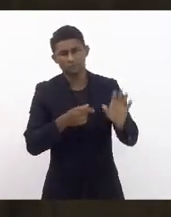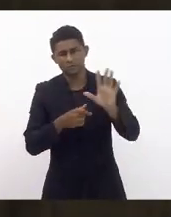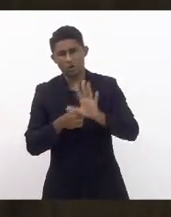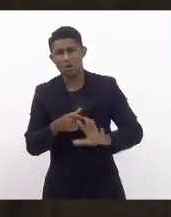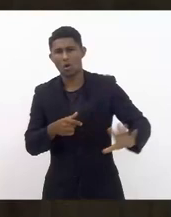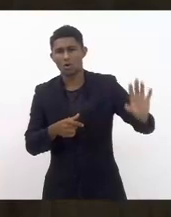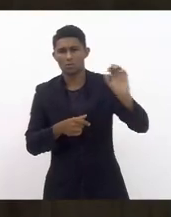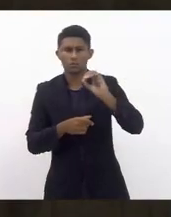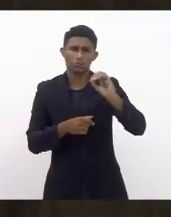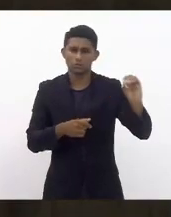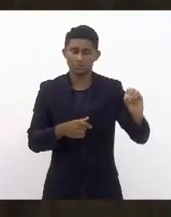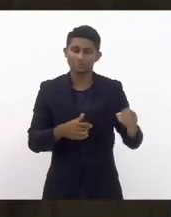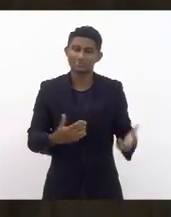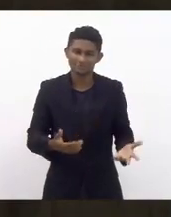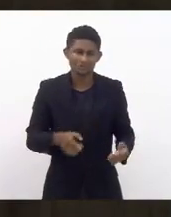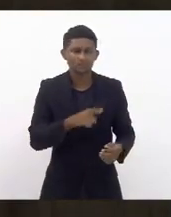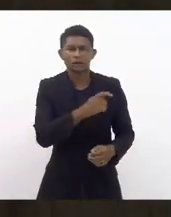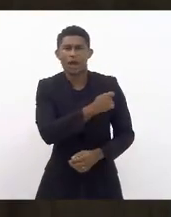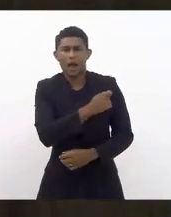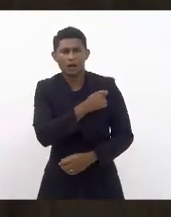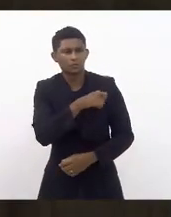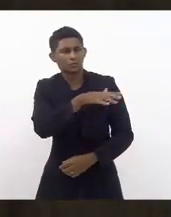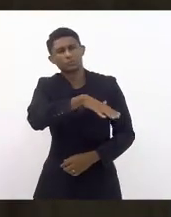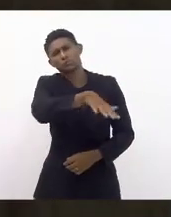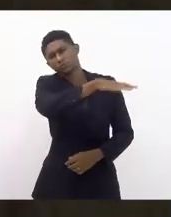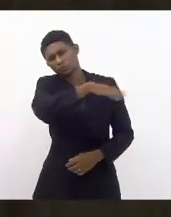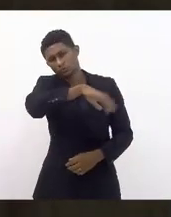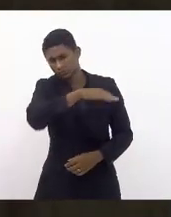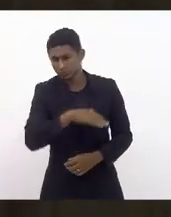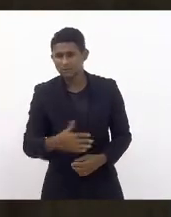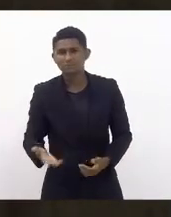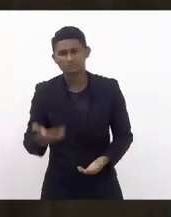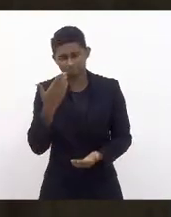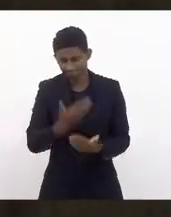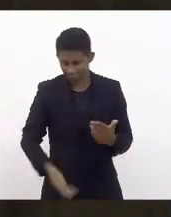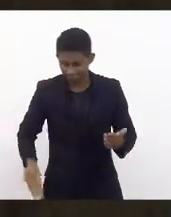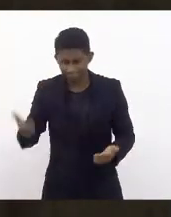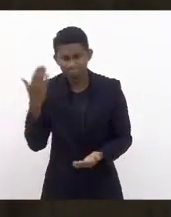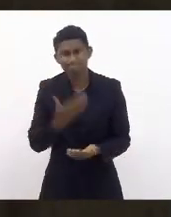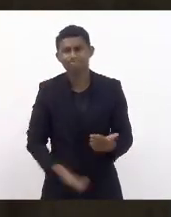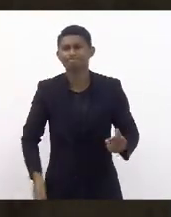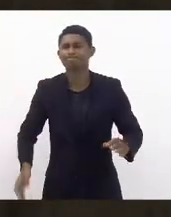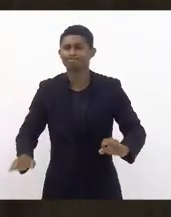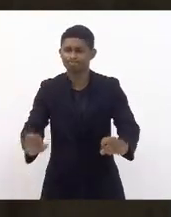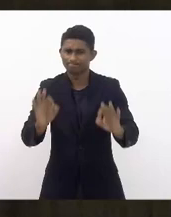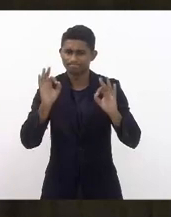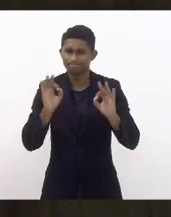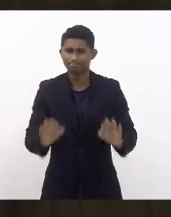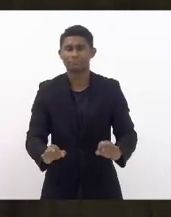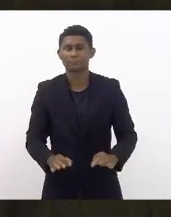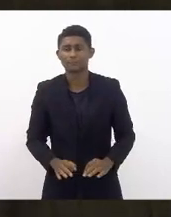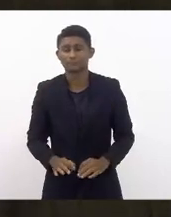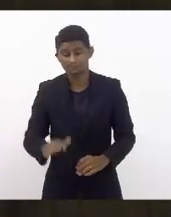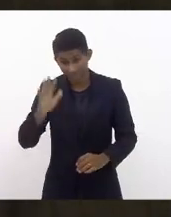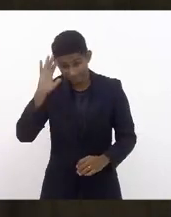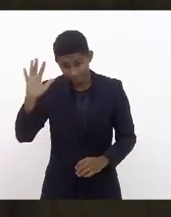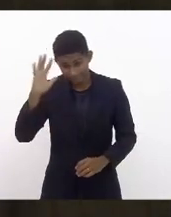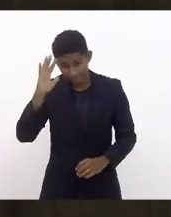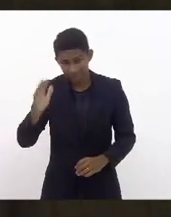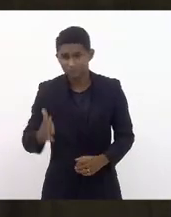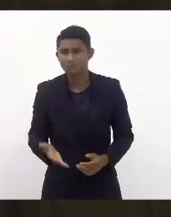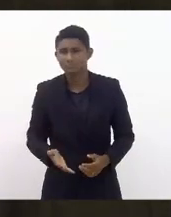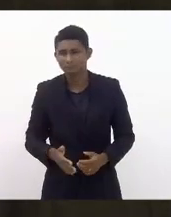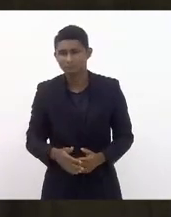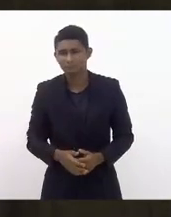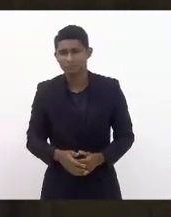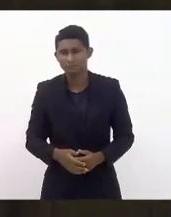nossos alunos da nossa região lá. Esses vão que mais vão perder. Porque imagina, deputado Luiz Paulo, e todos